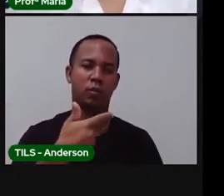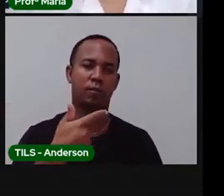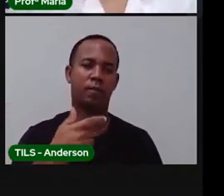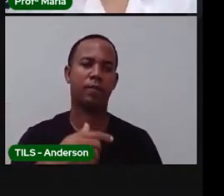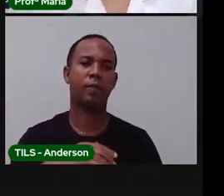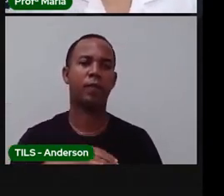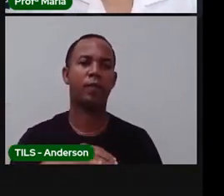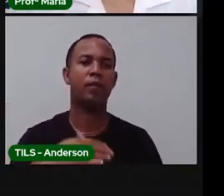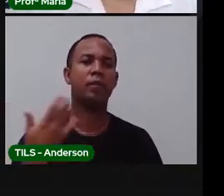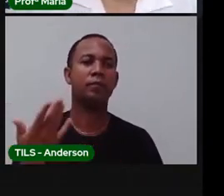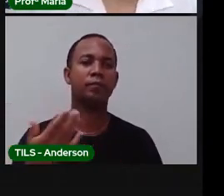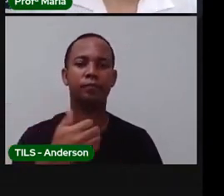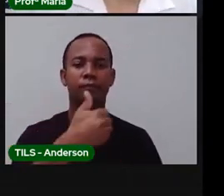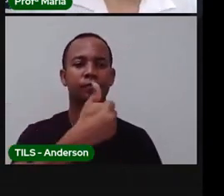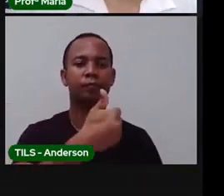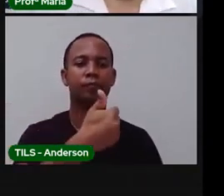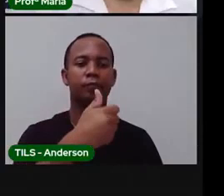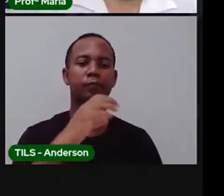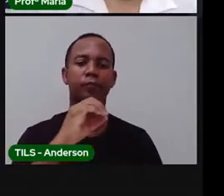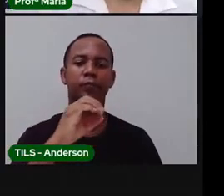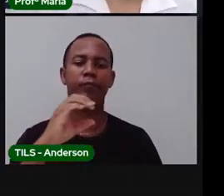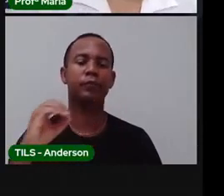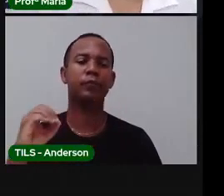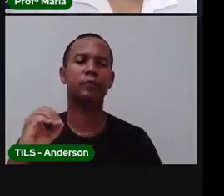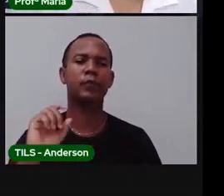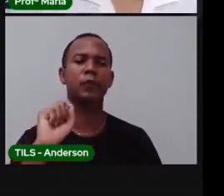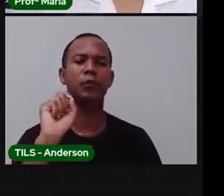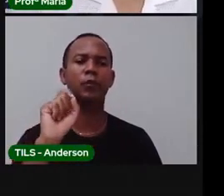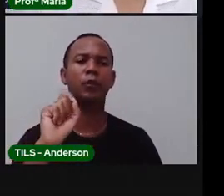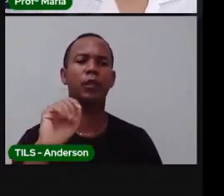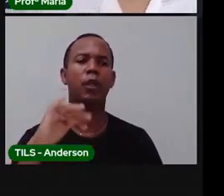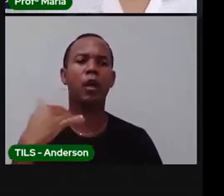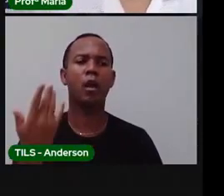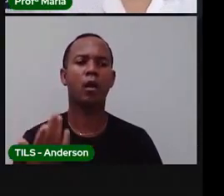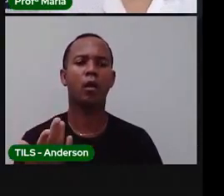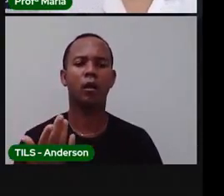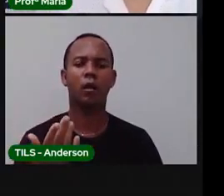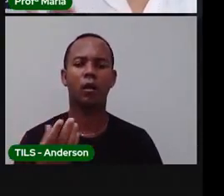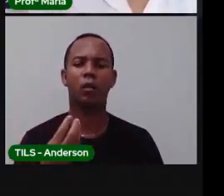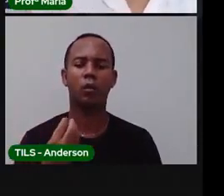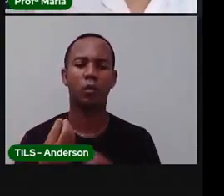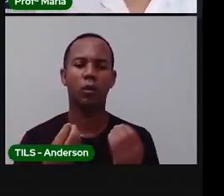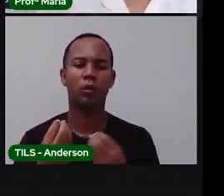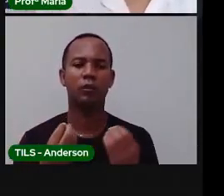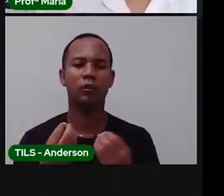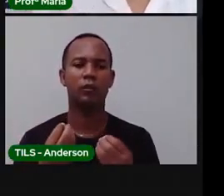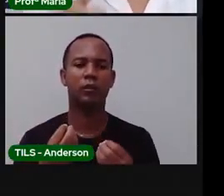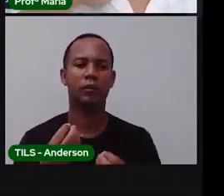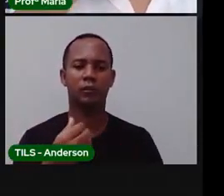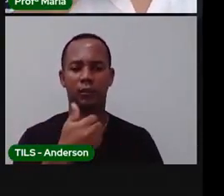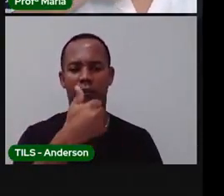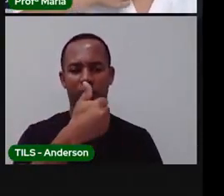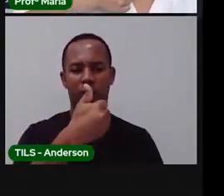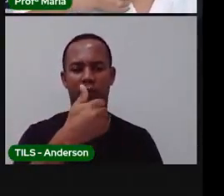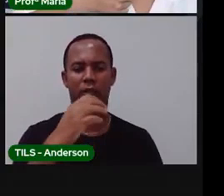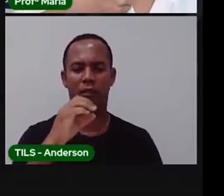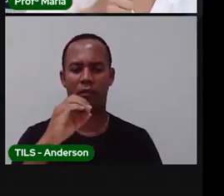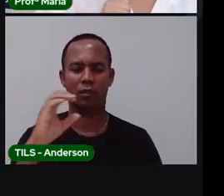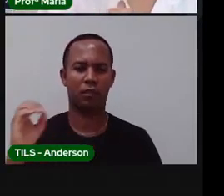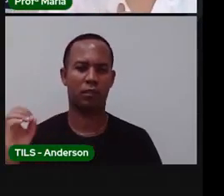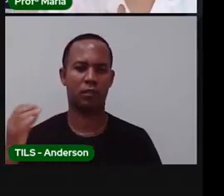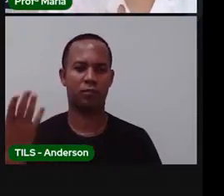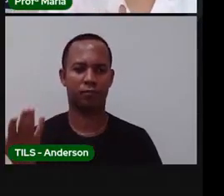centena. Vem de 100. Então, uma centena será o quê? 100. Uma